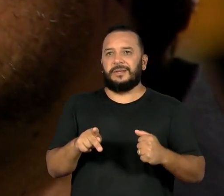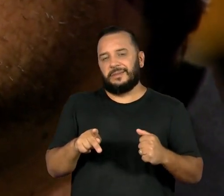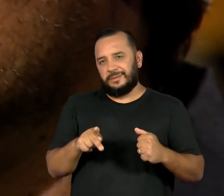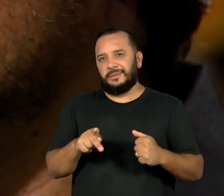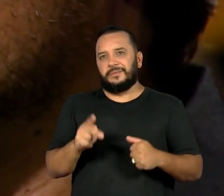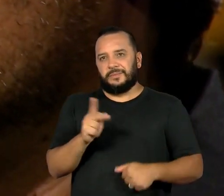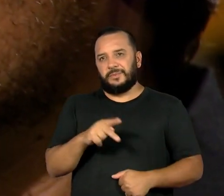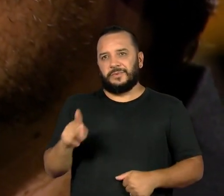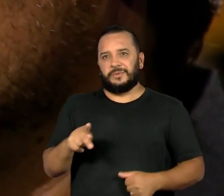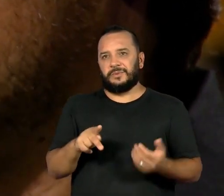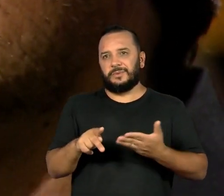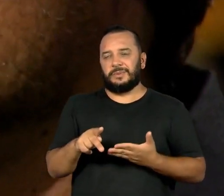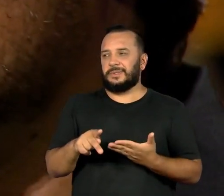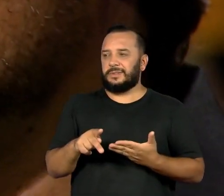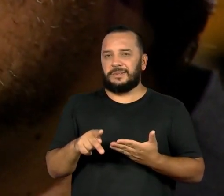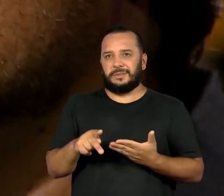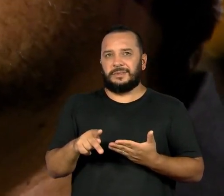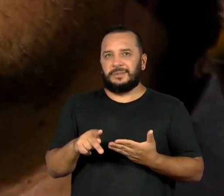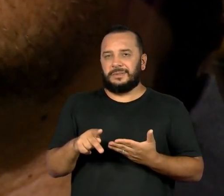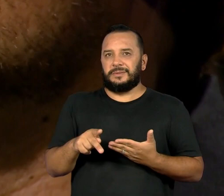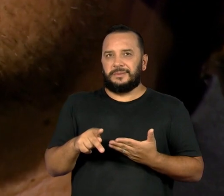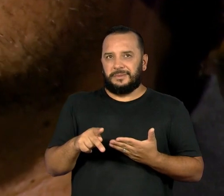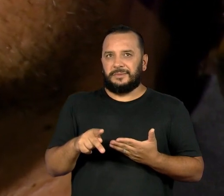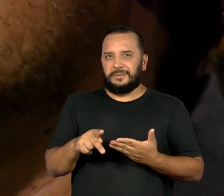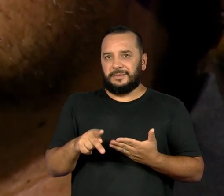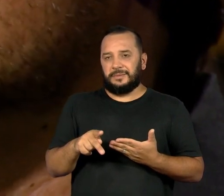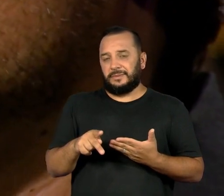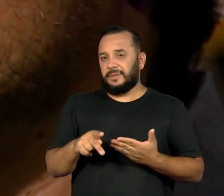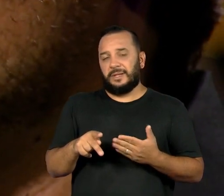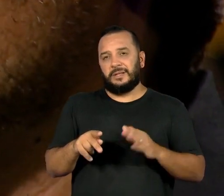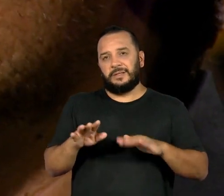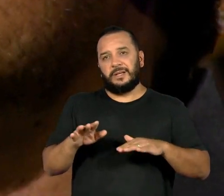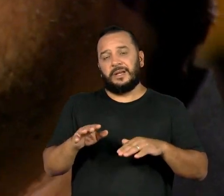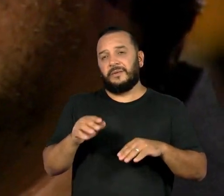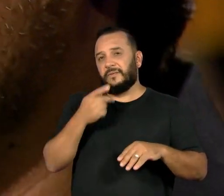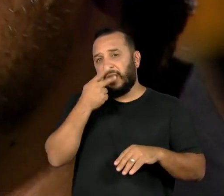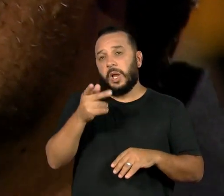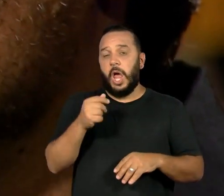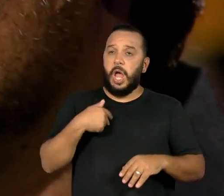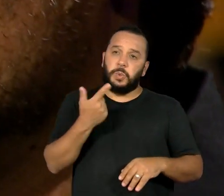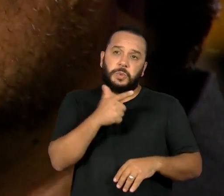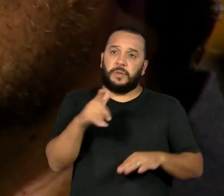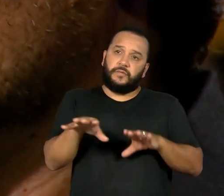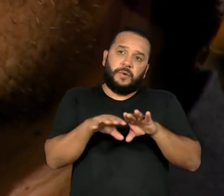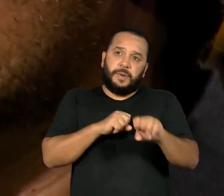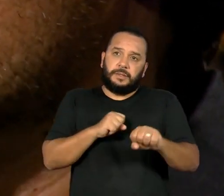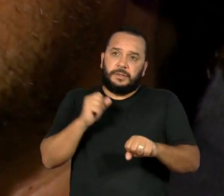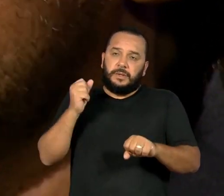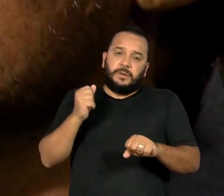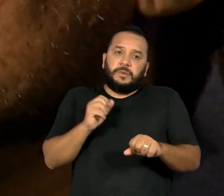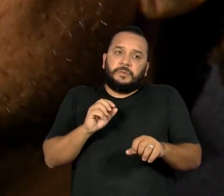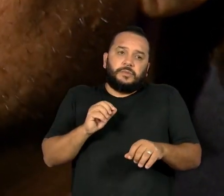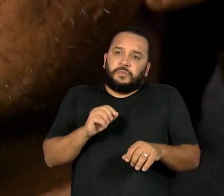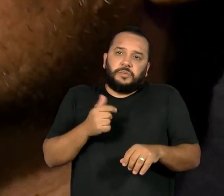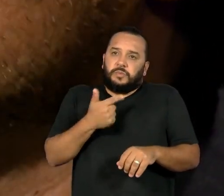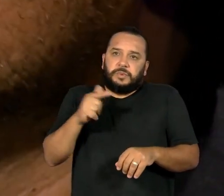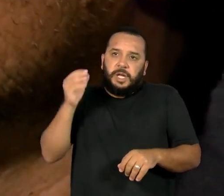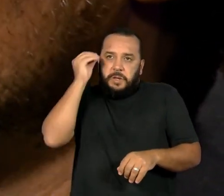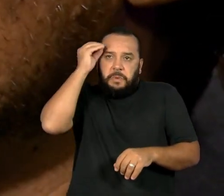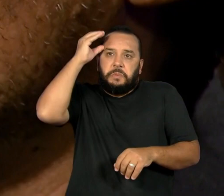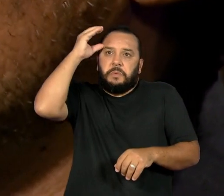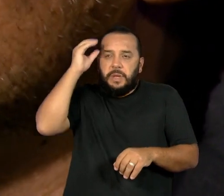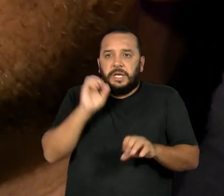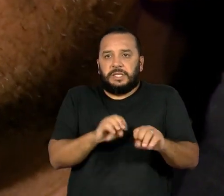legitimamente alega que não teve uma formação plural para isso, né, carece de